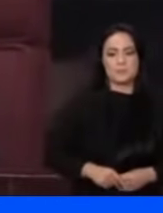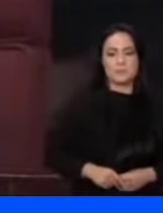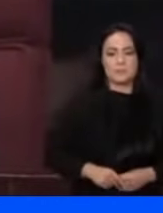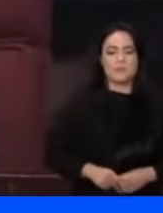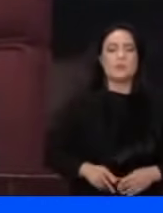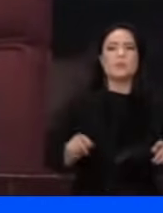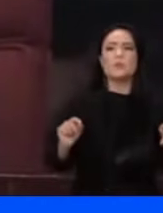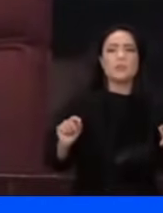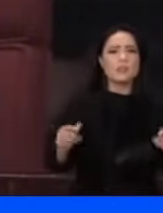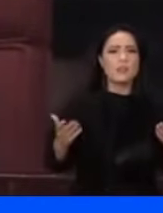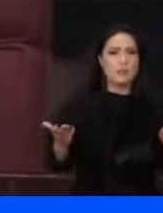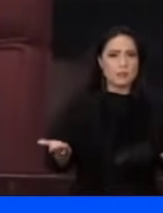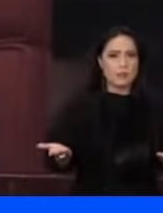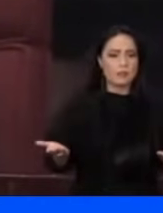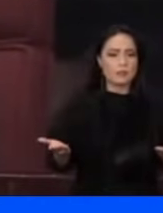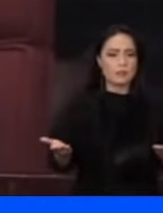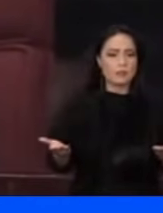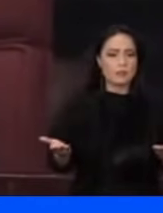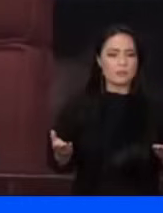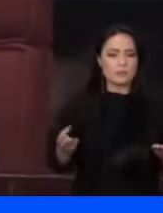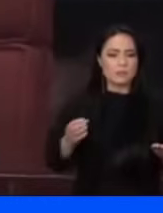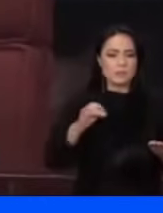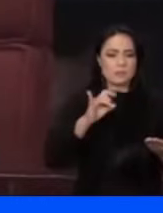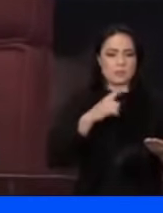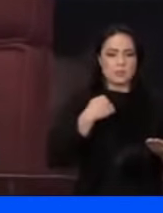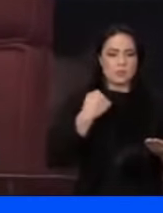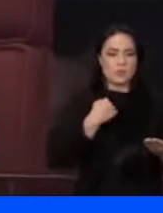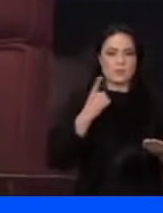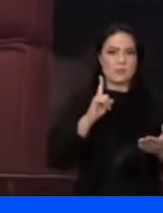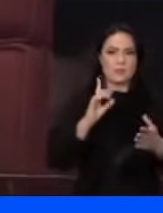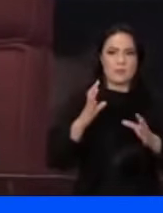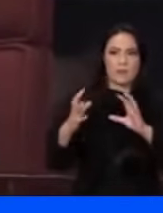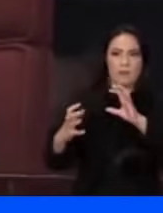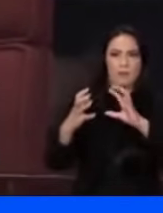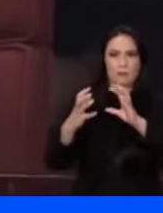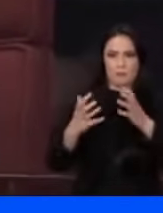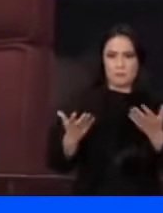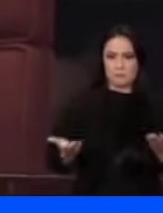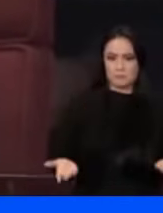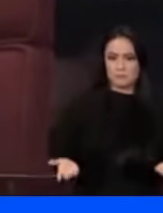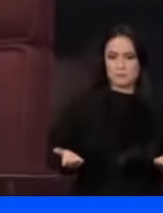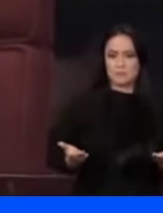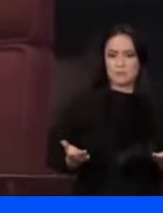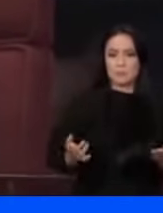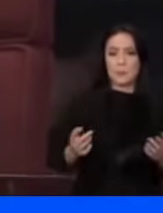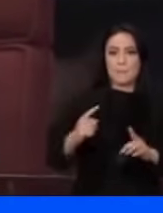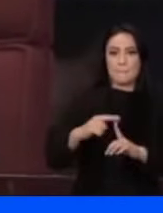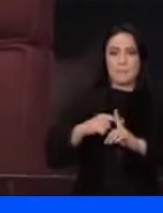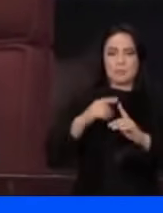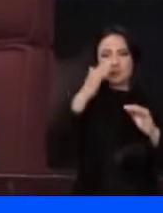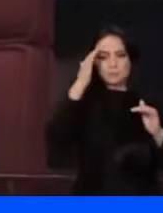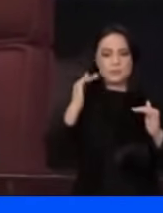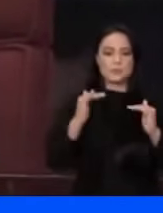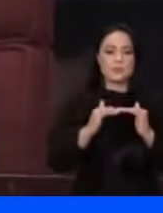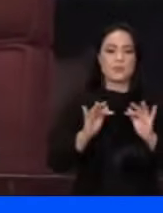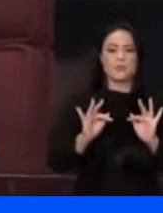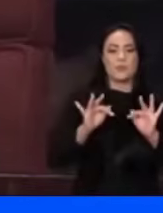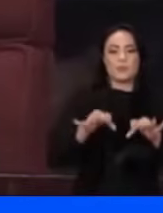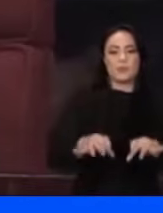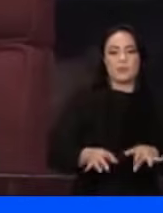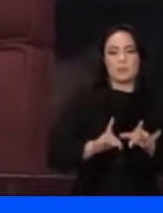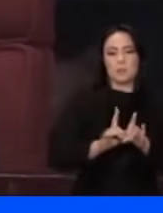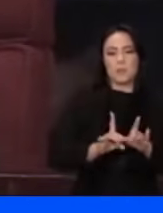no quê? Se nós não estávamos em guerra. Mais contundente para acabar com o